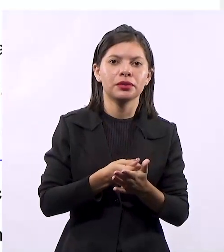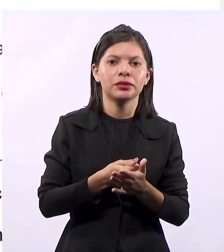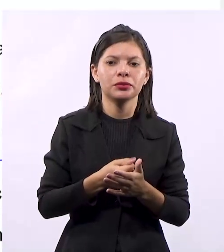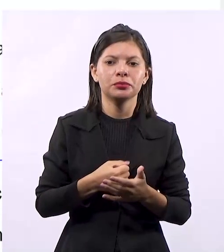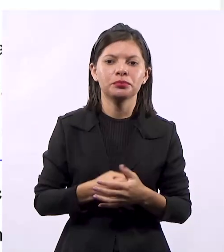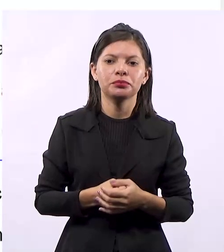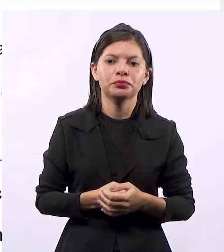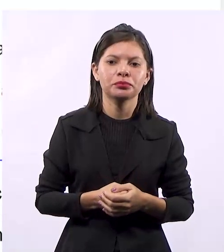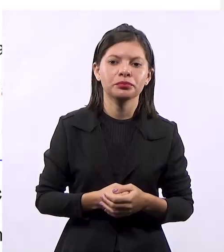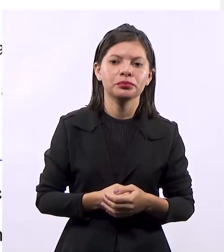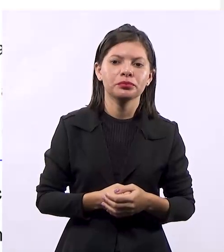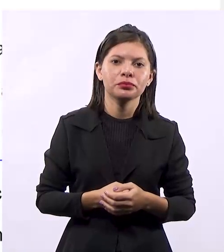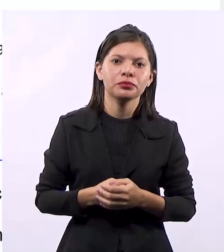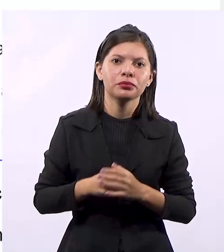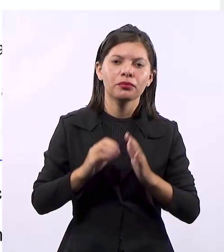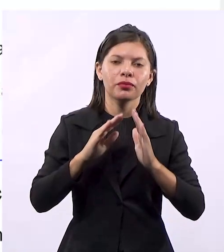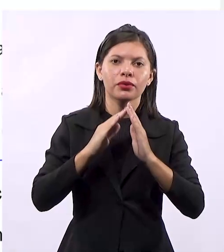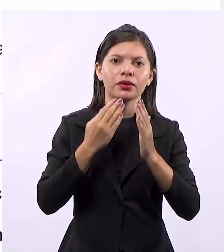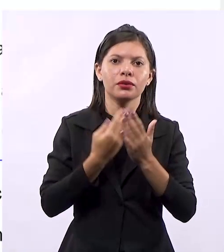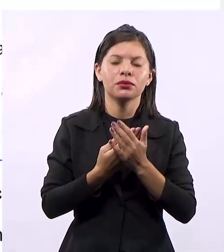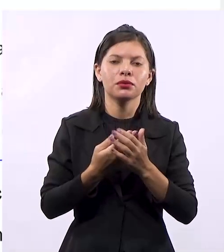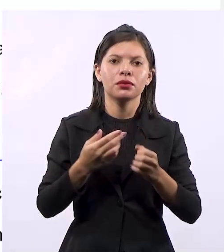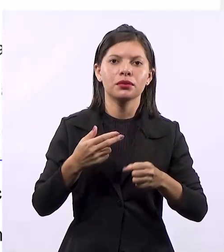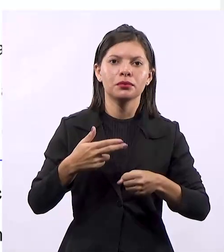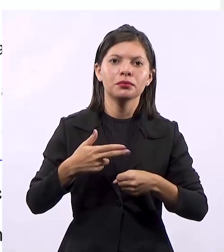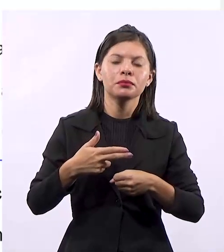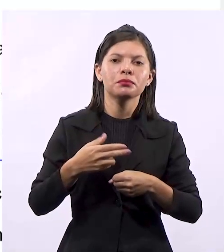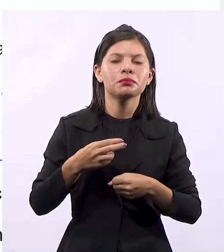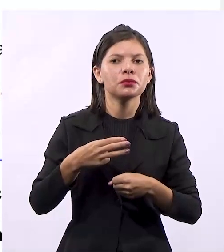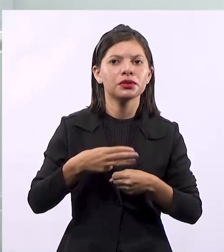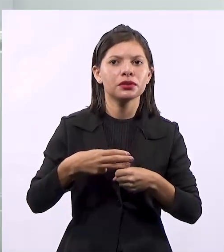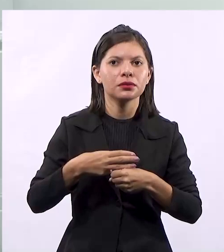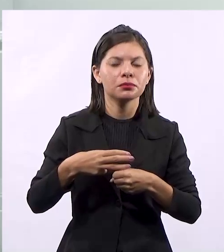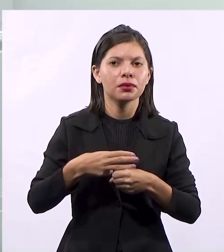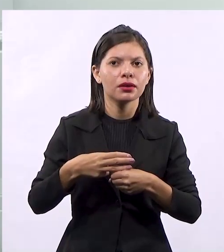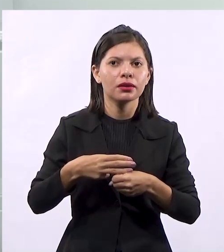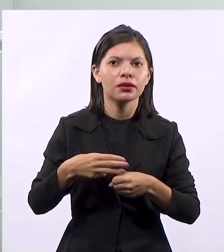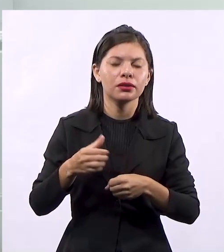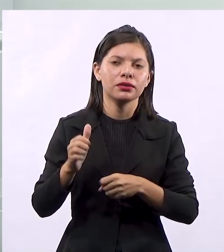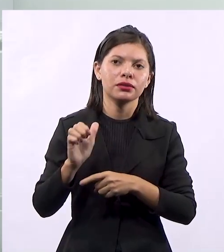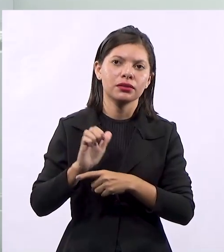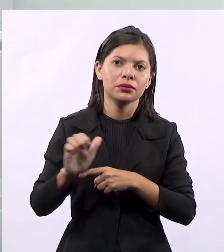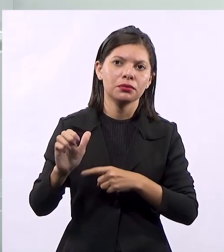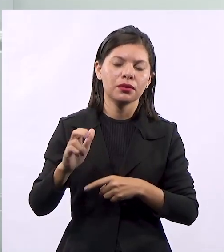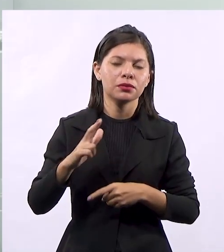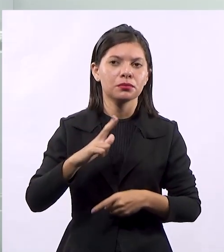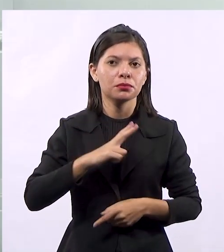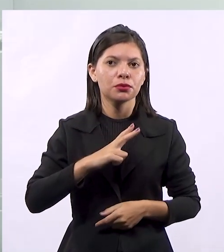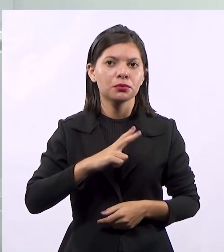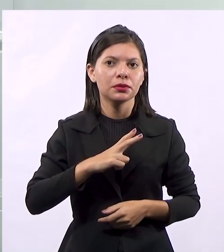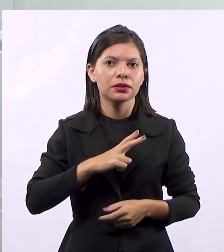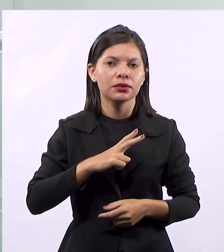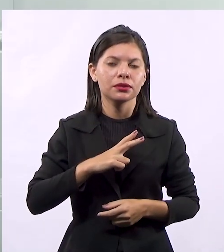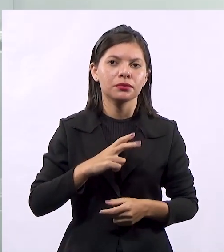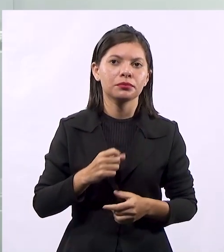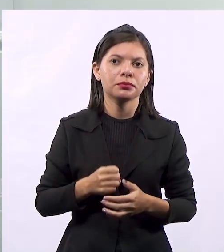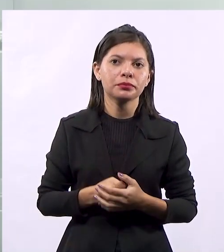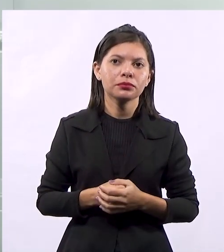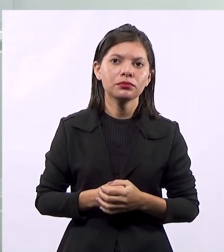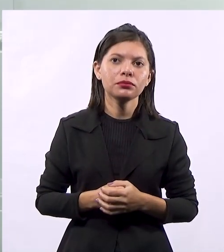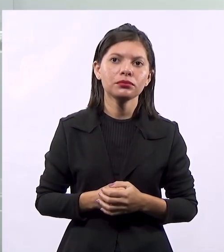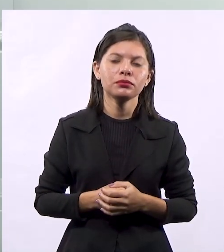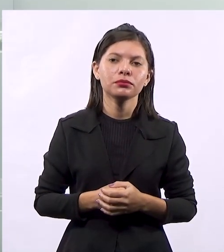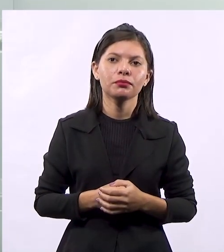gestão democrática do ensino público na forma da lei. Então, obrigatoriamente, as